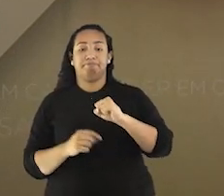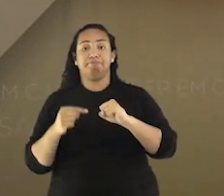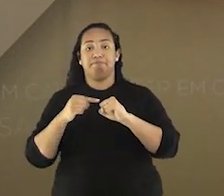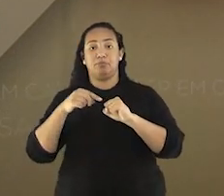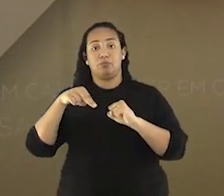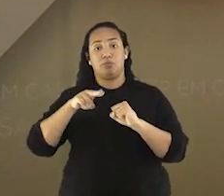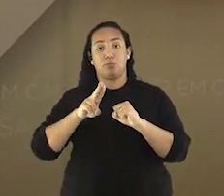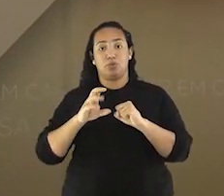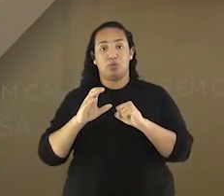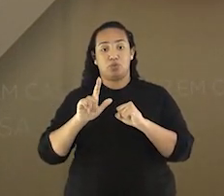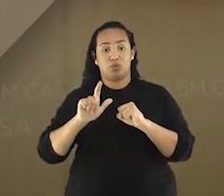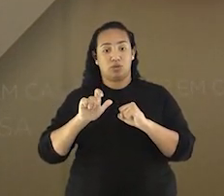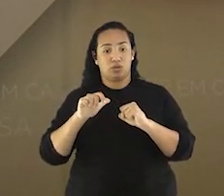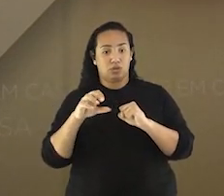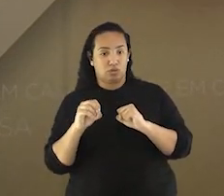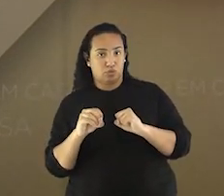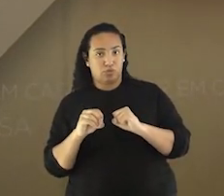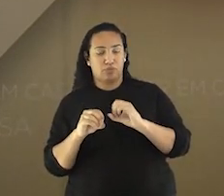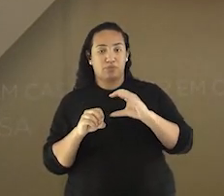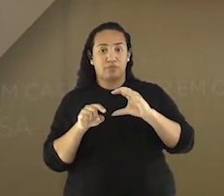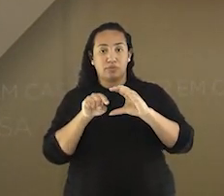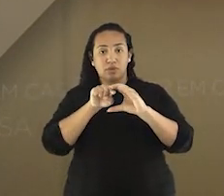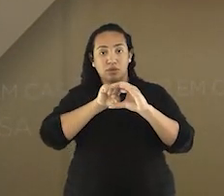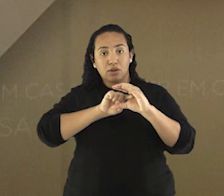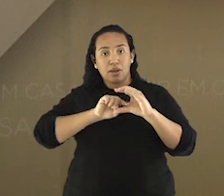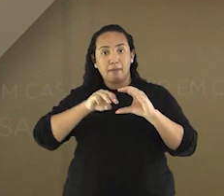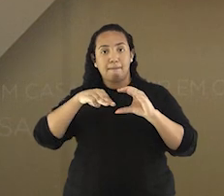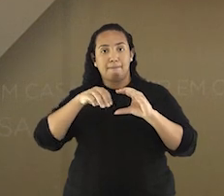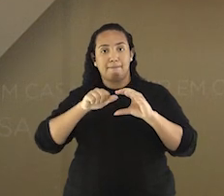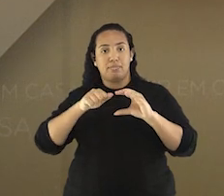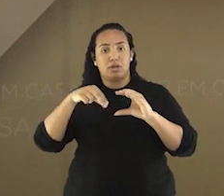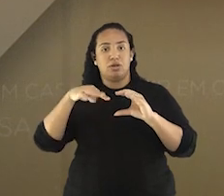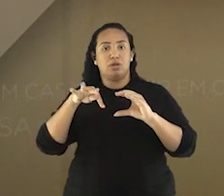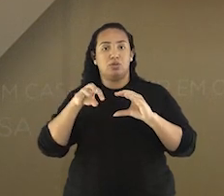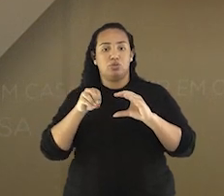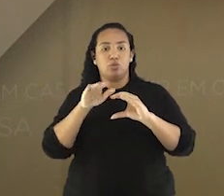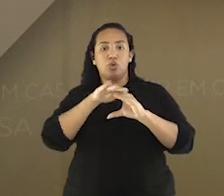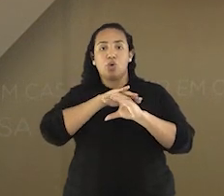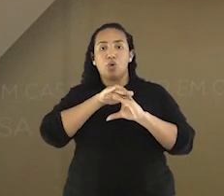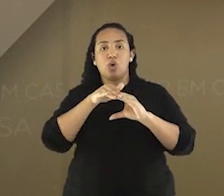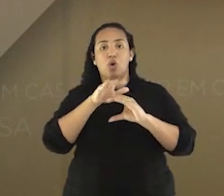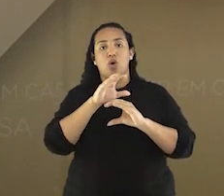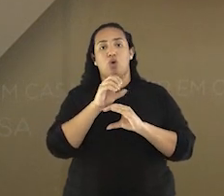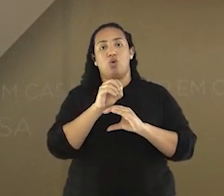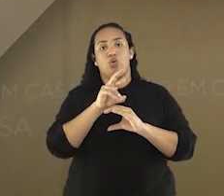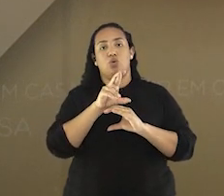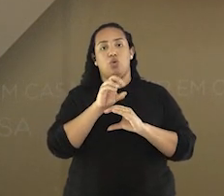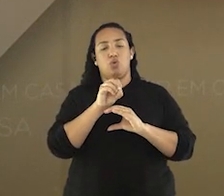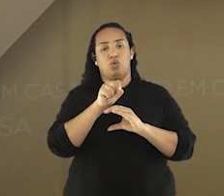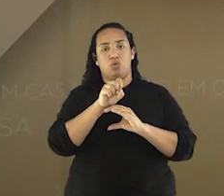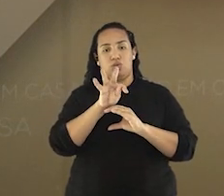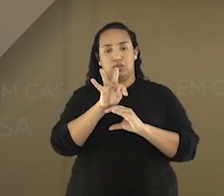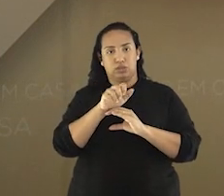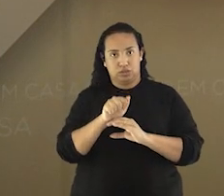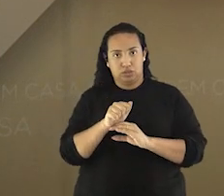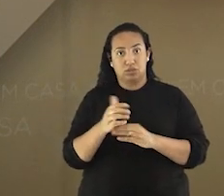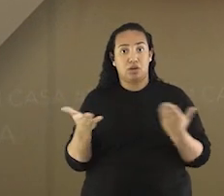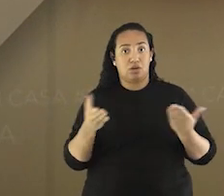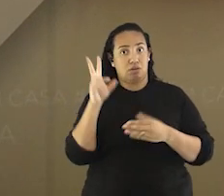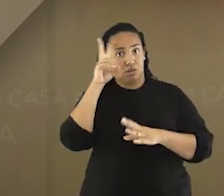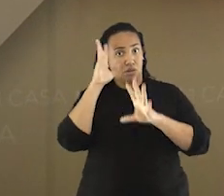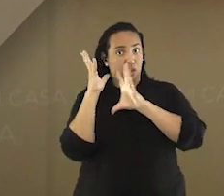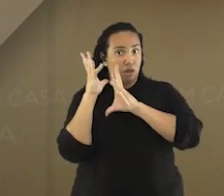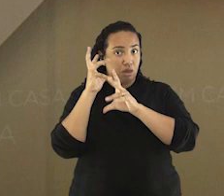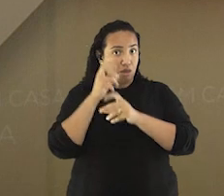o manto e a crosta terrestre. Vamos então relembrar as características dessas camadas